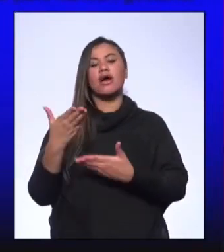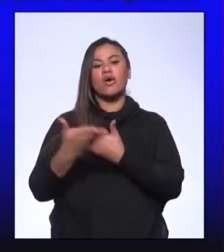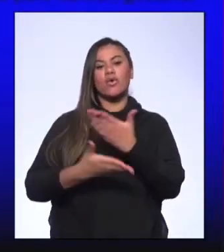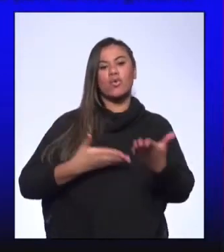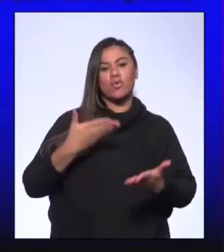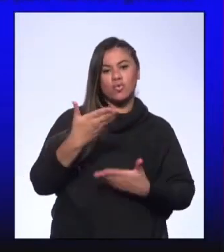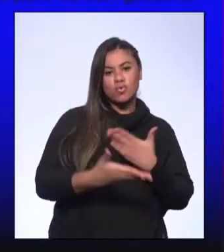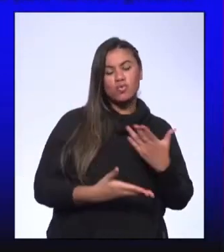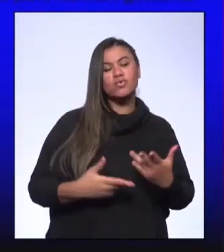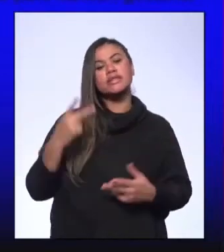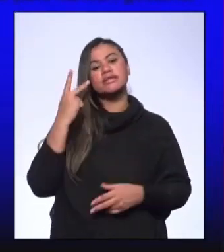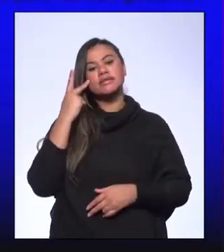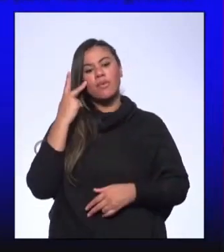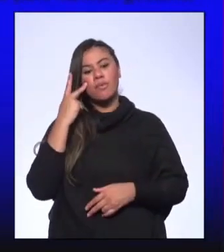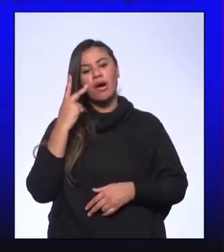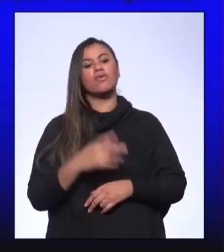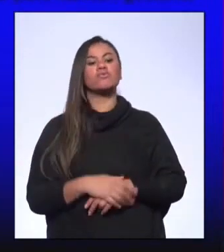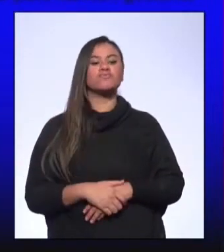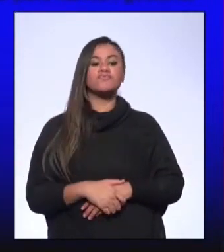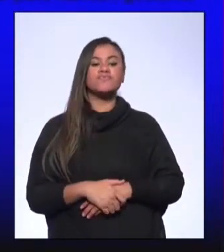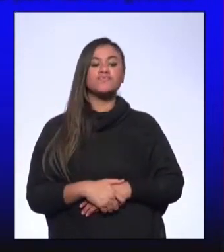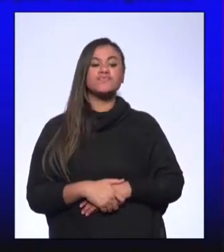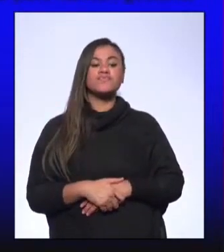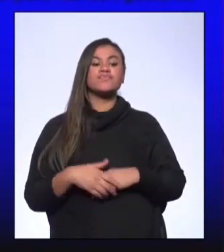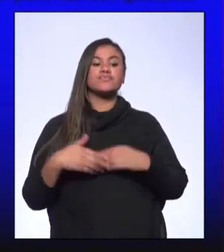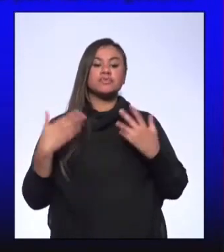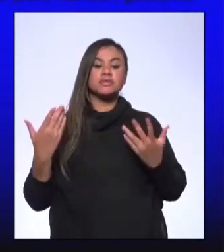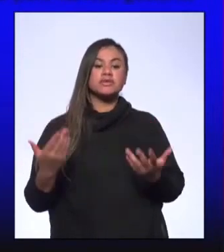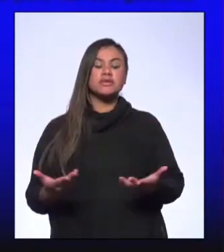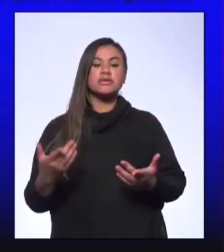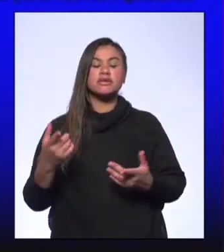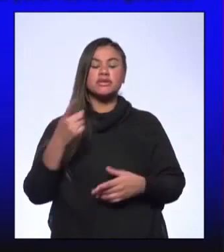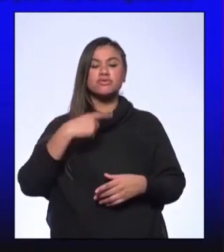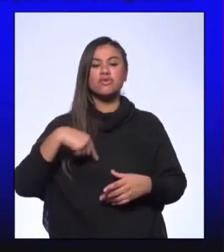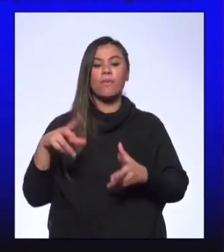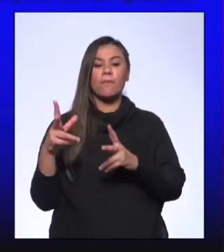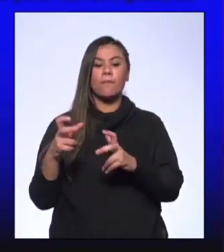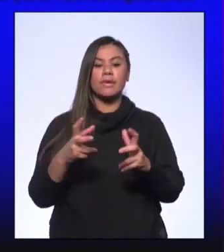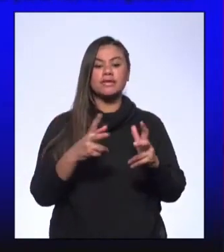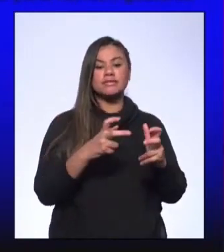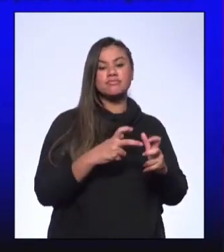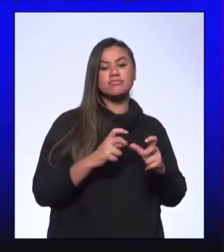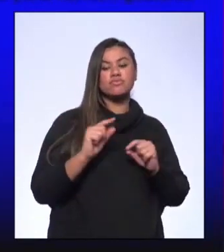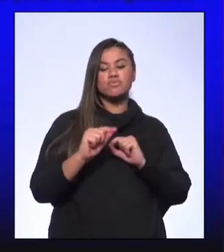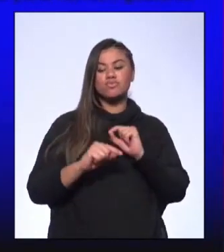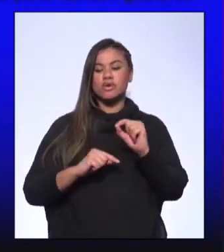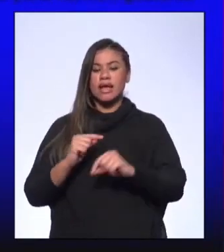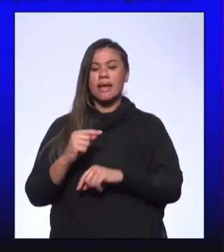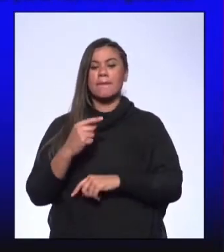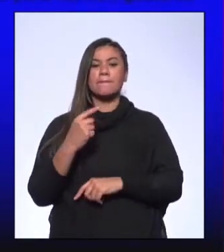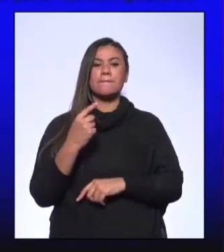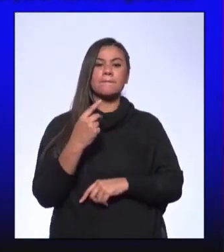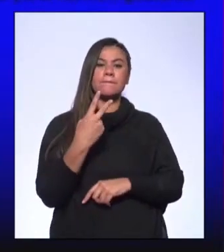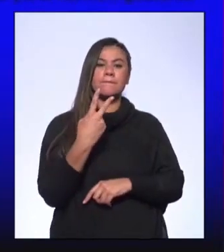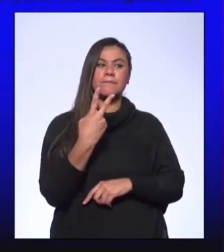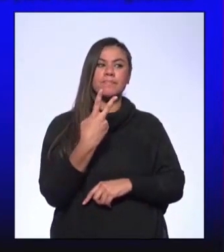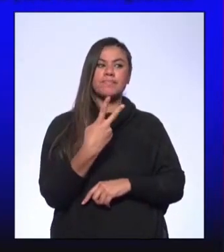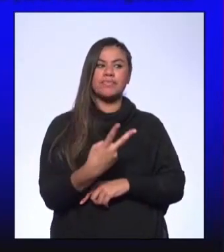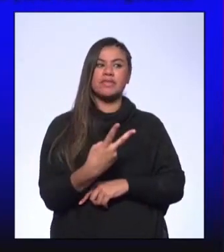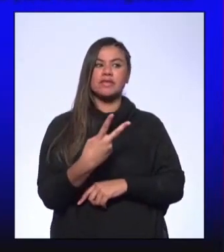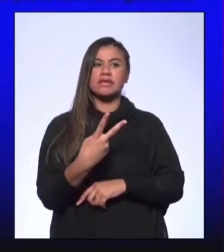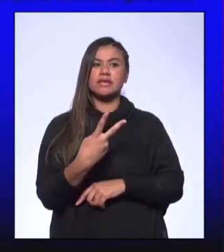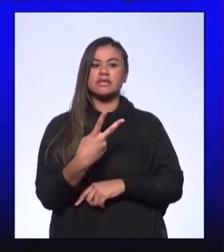São Paulo, né, e até o momento nós já acompanhamos praticamente 200 de